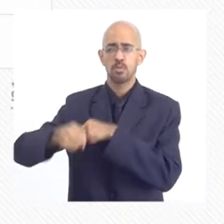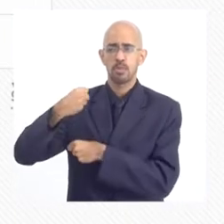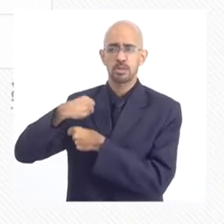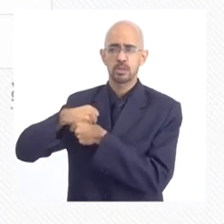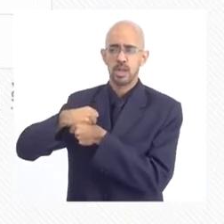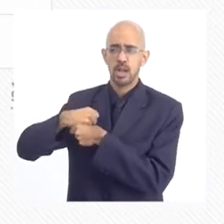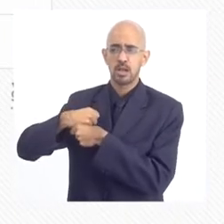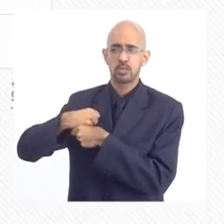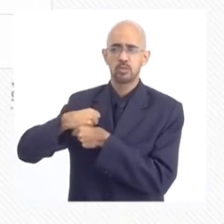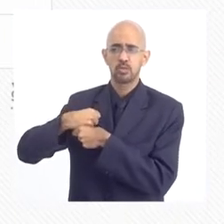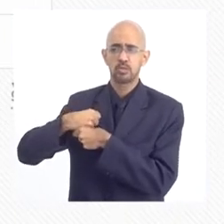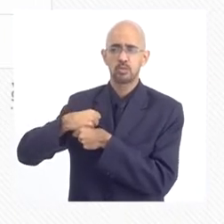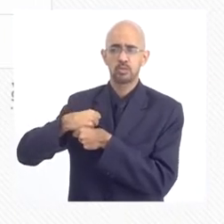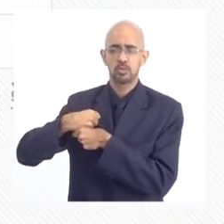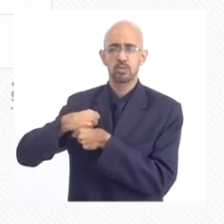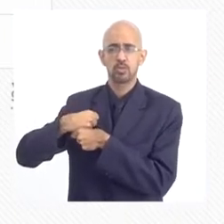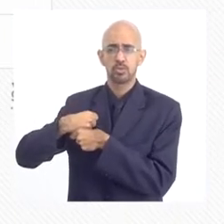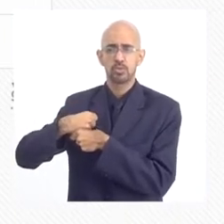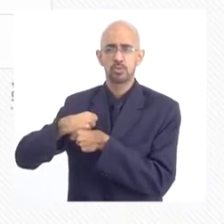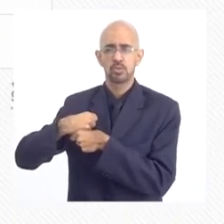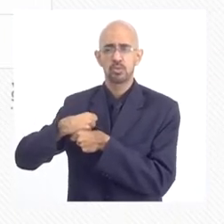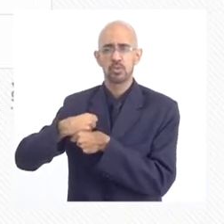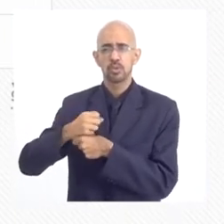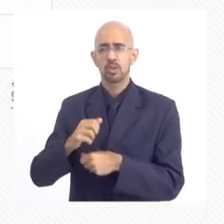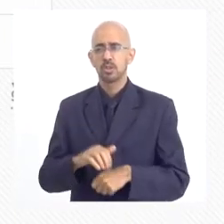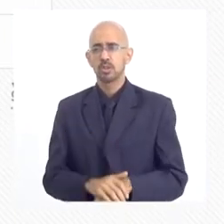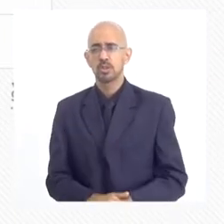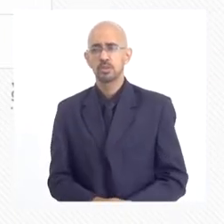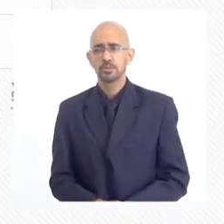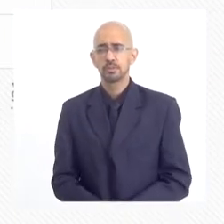níveis bastante acentuados, não?